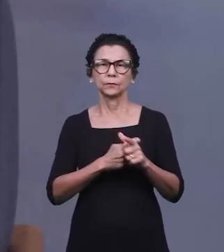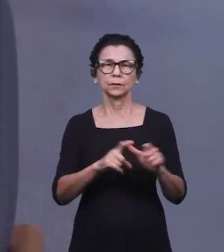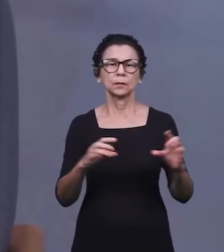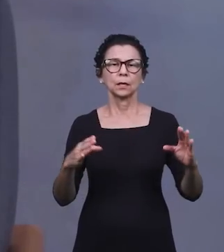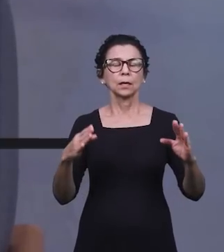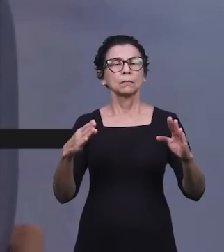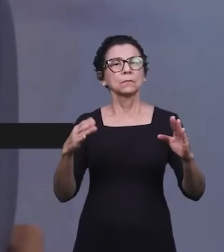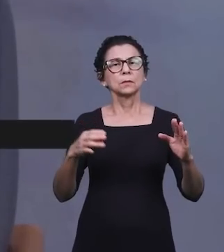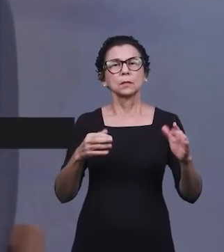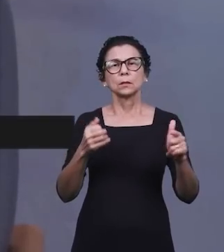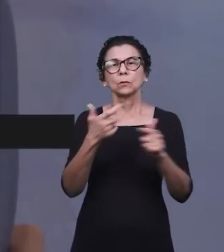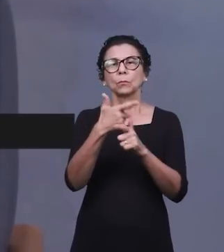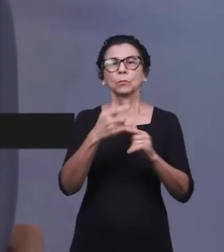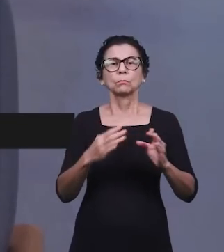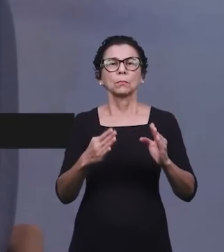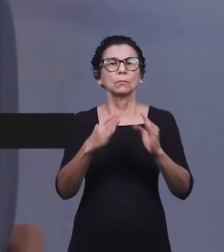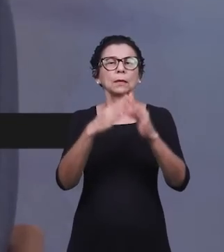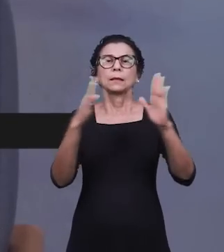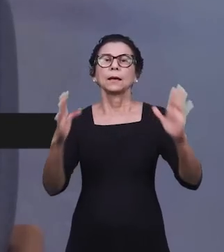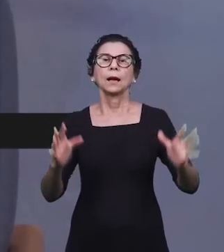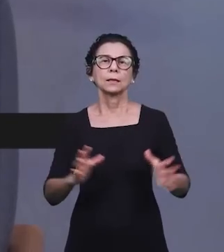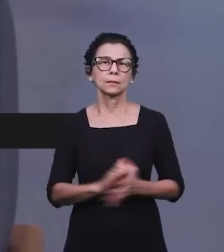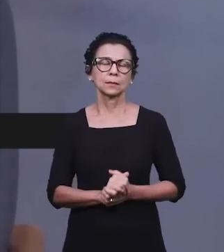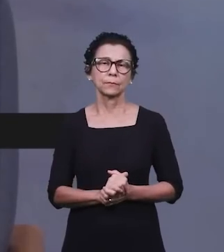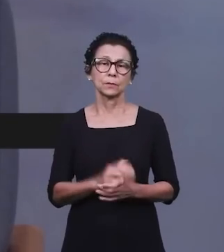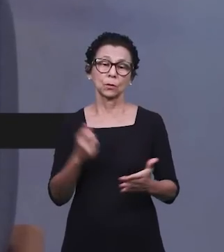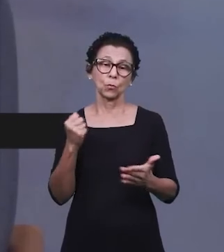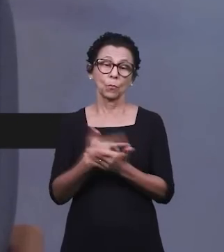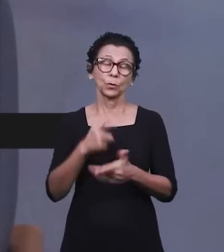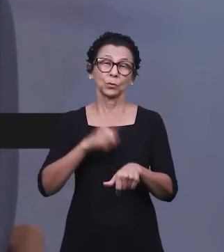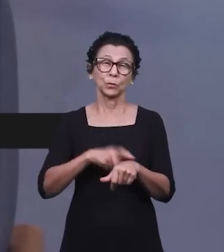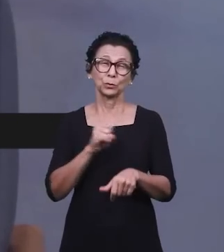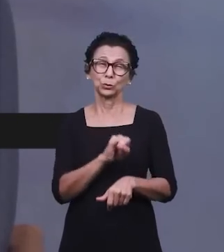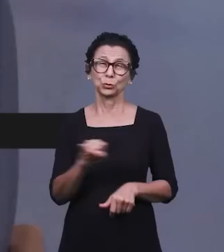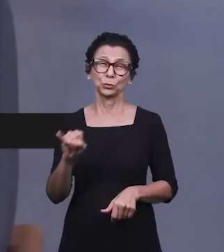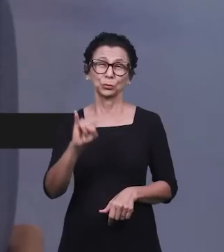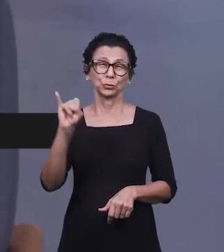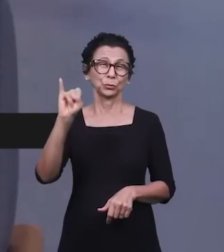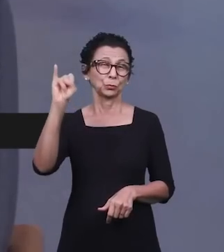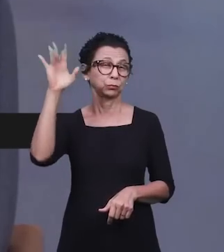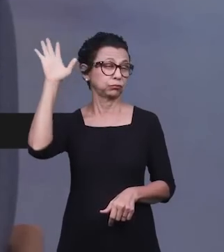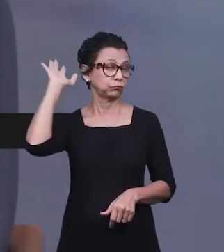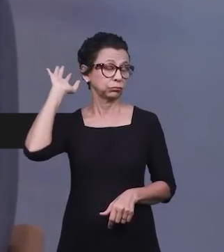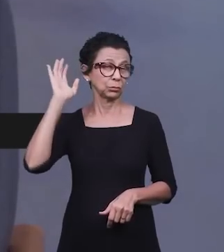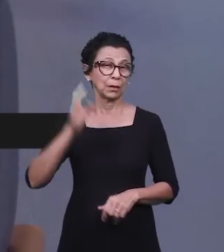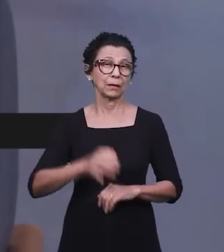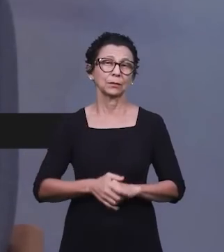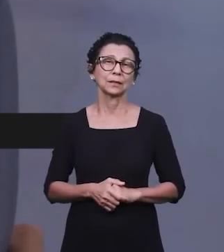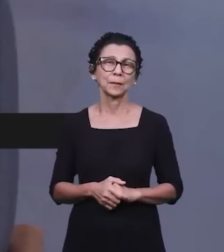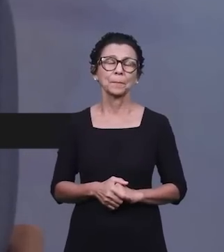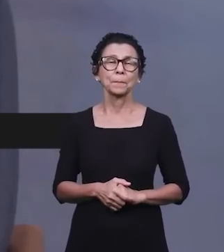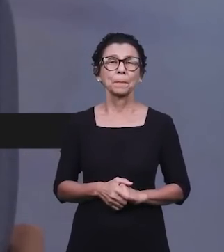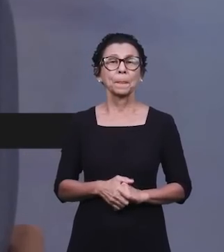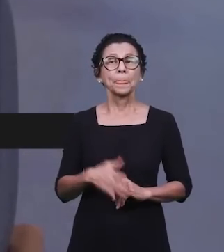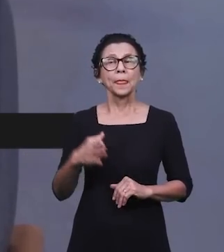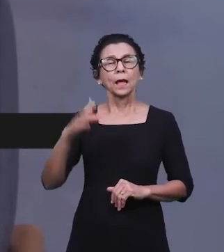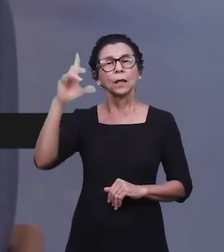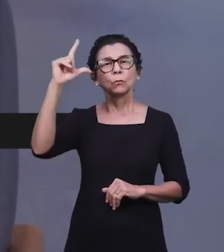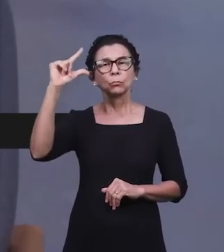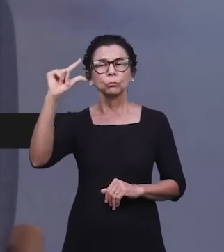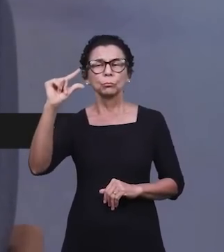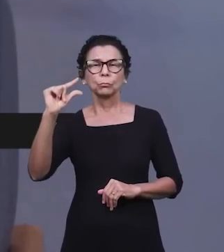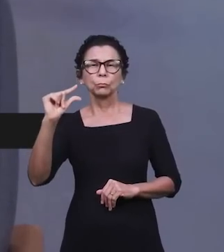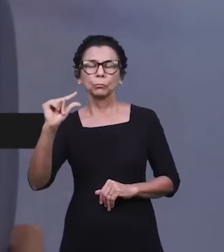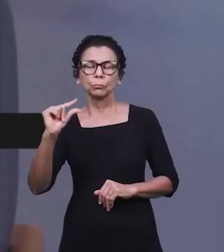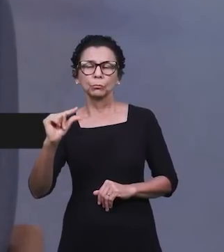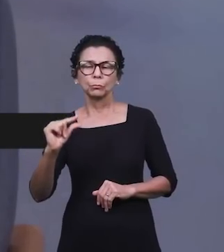tomou um financiamento imobiliário no momento que nós tínhamos juros muito altos, né? No momento de uma taxa Selic muito alta, e essa taxa veio caindo, você